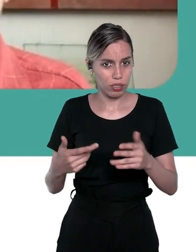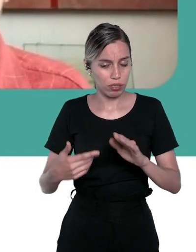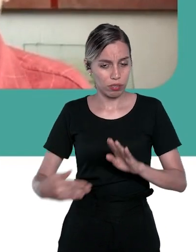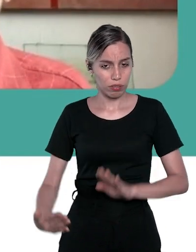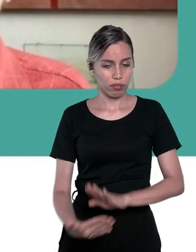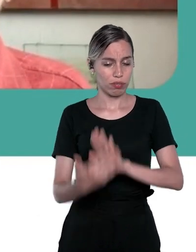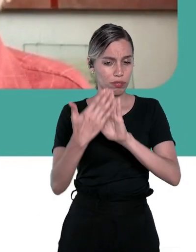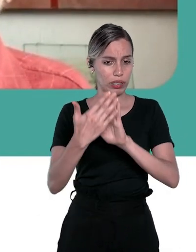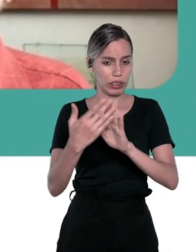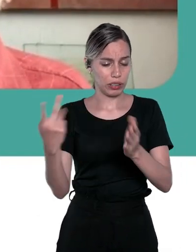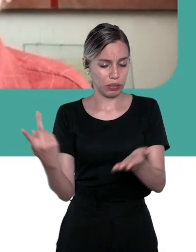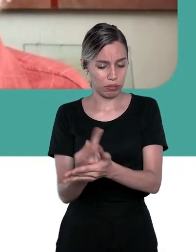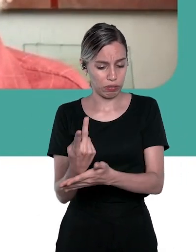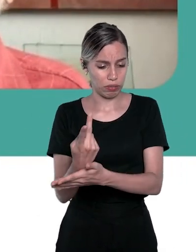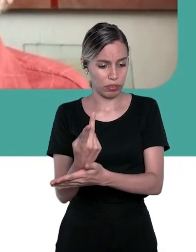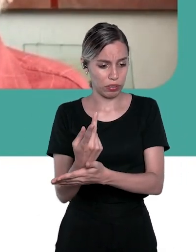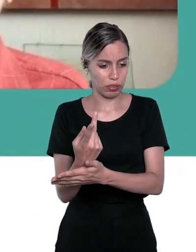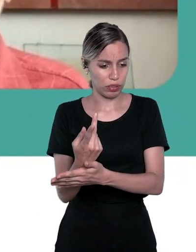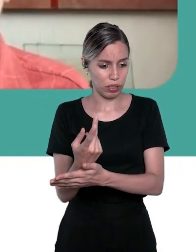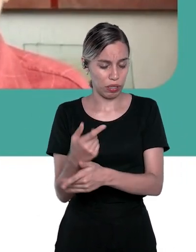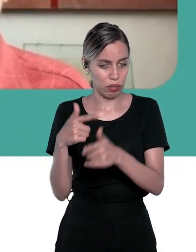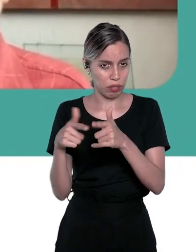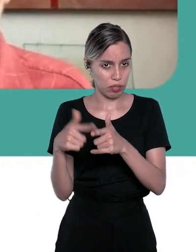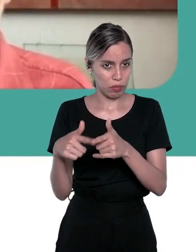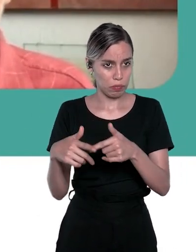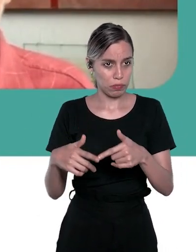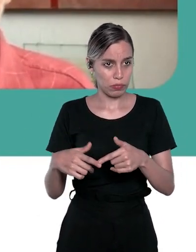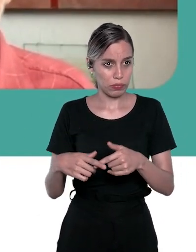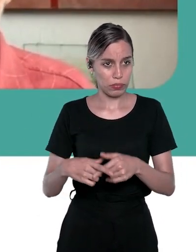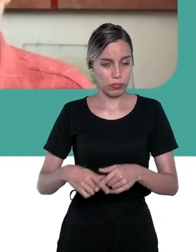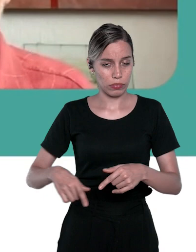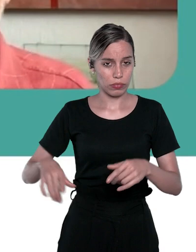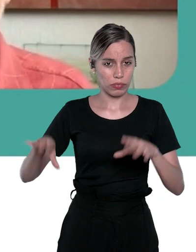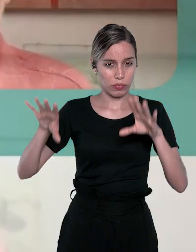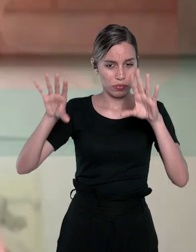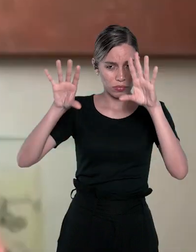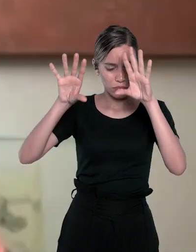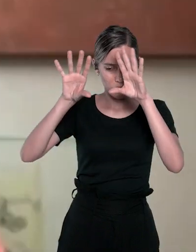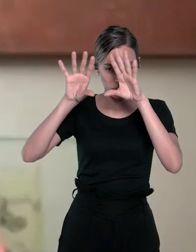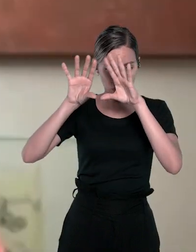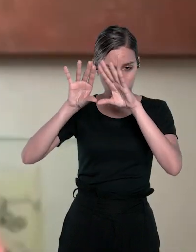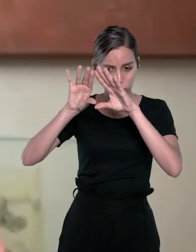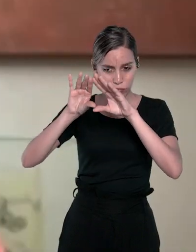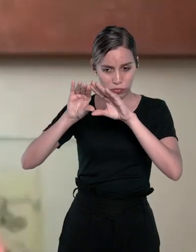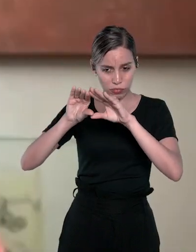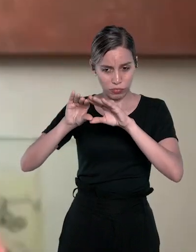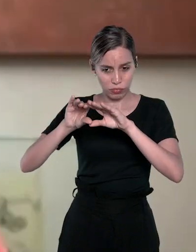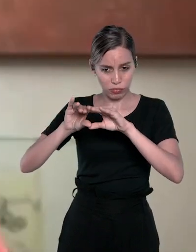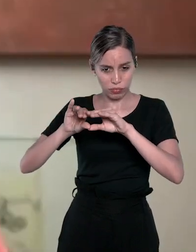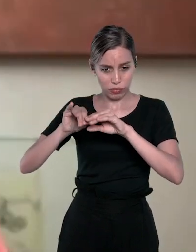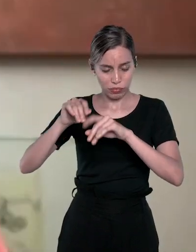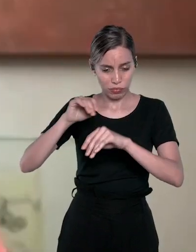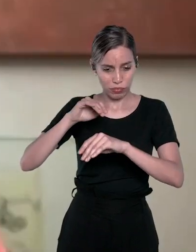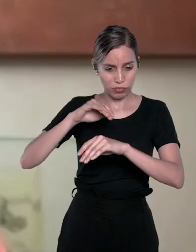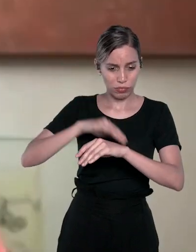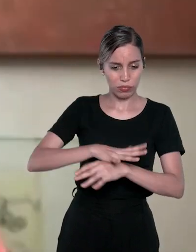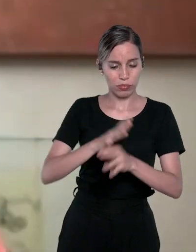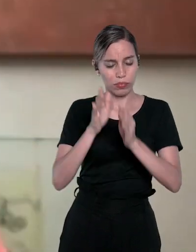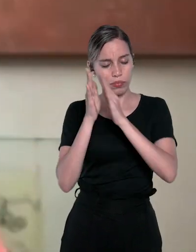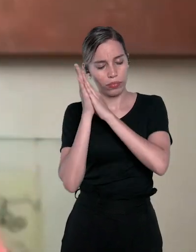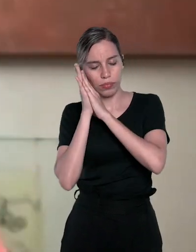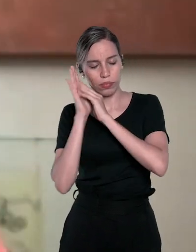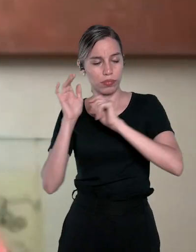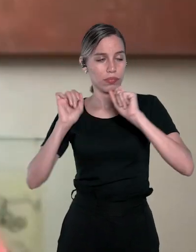nos deparamos com a face do inesperado? A noite partida ao meio, o som